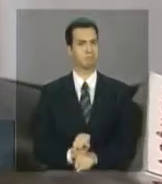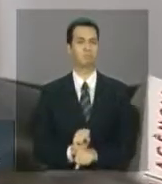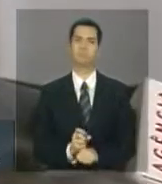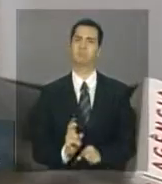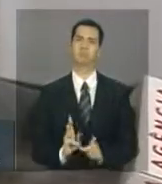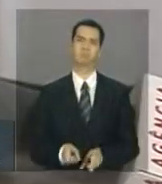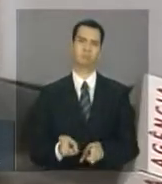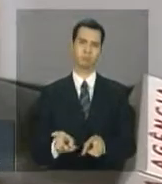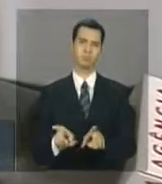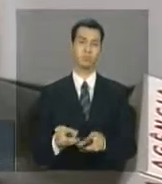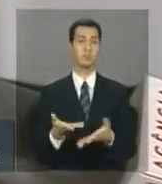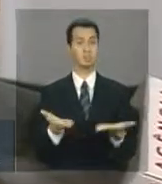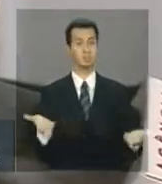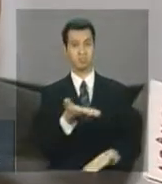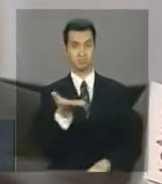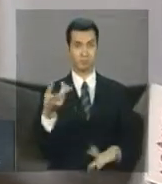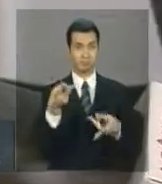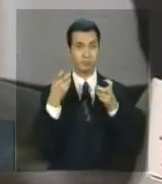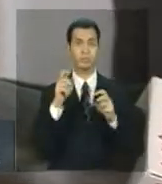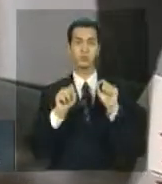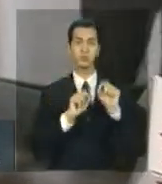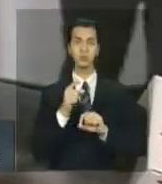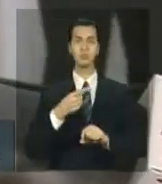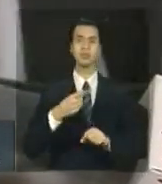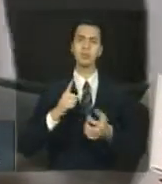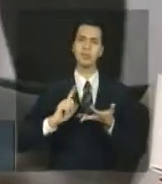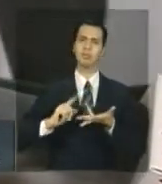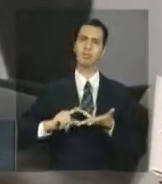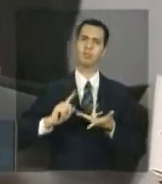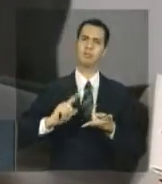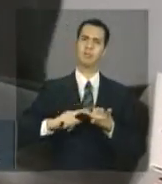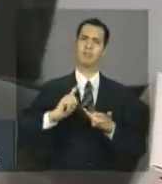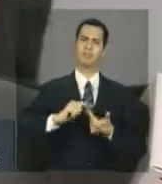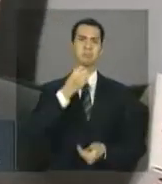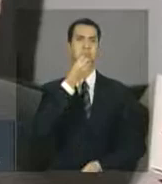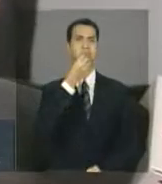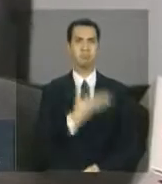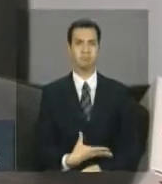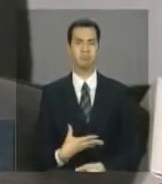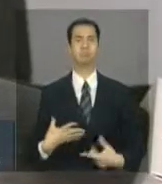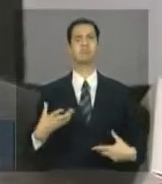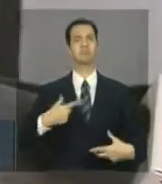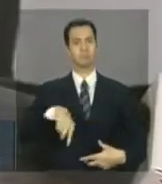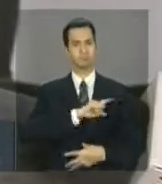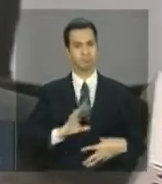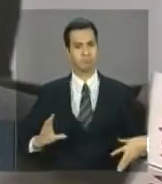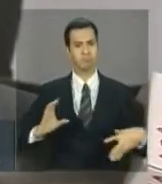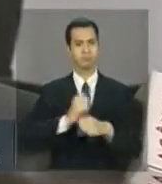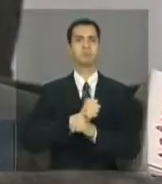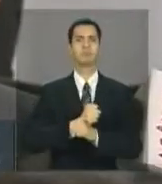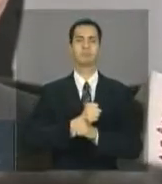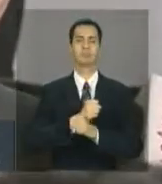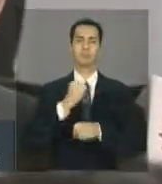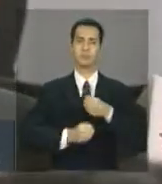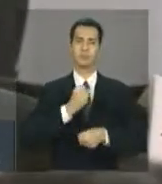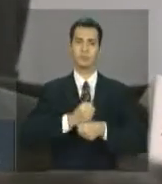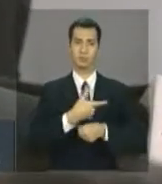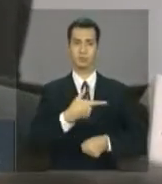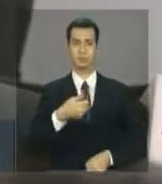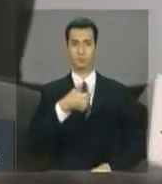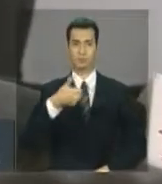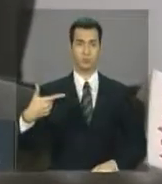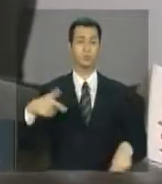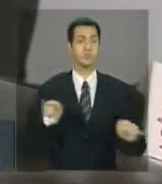Então, vocês vejam que nós estamos reunindo várias condições favoráveis. E é um ano em que o investimento vai ser privilegiado